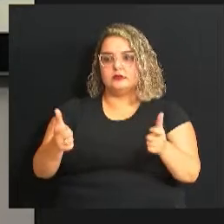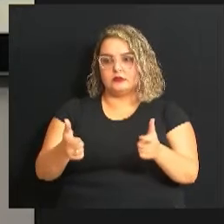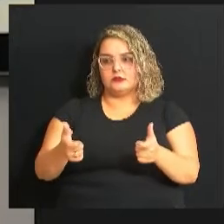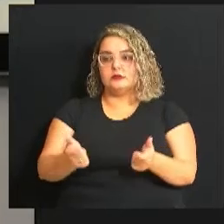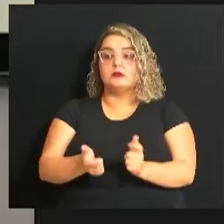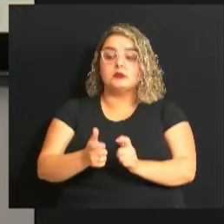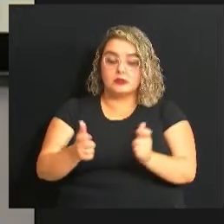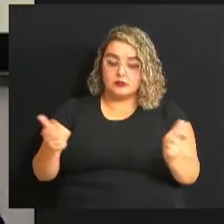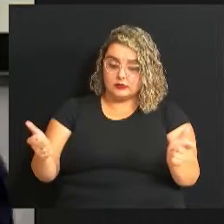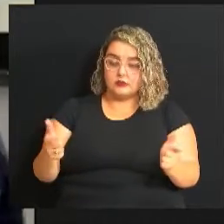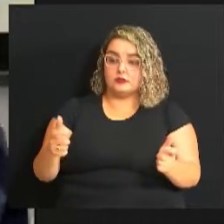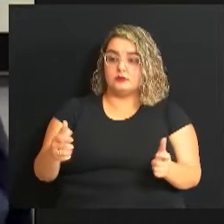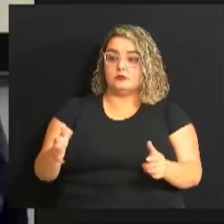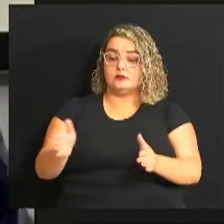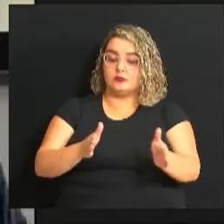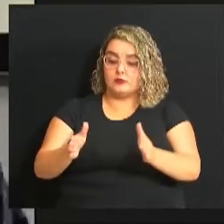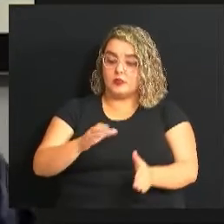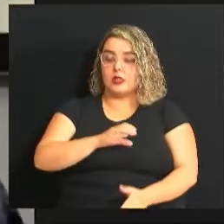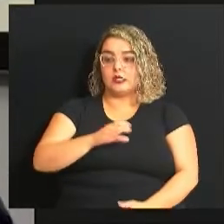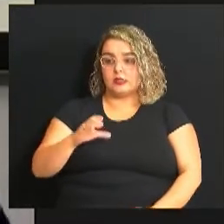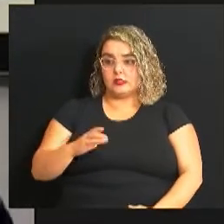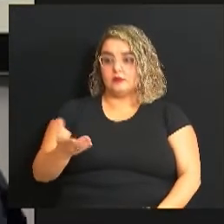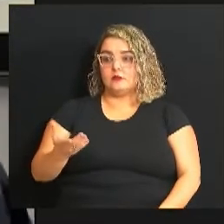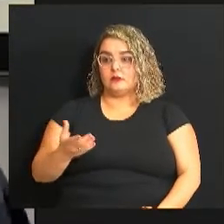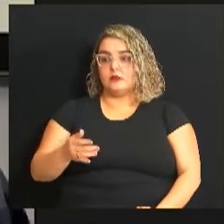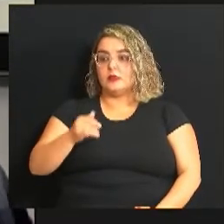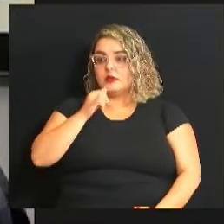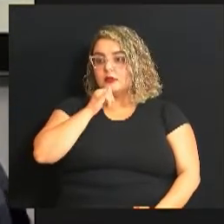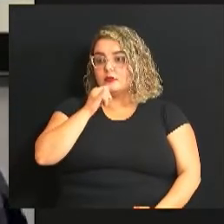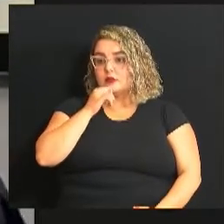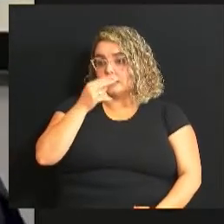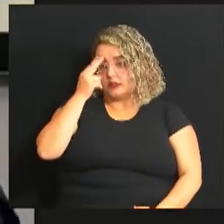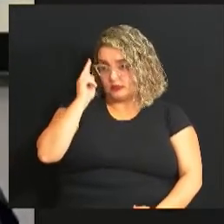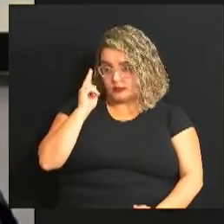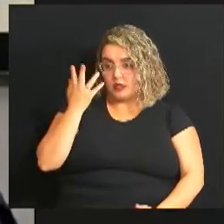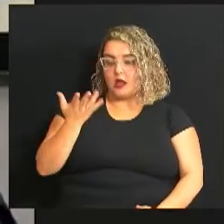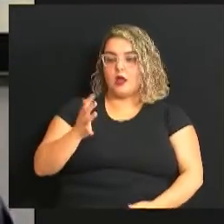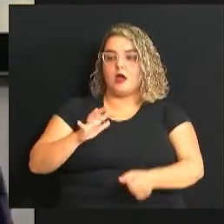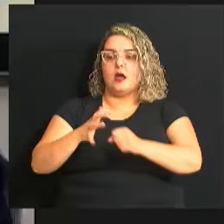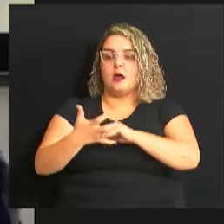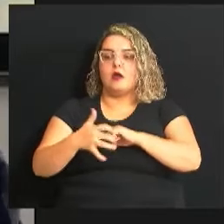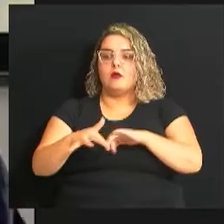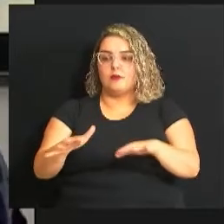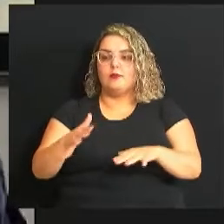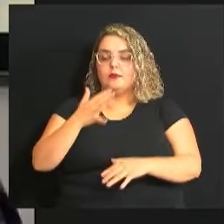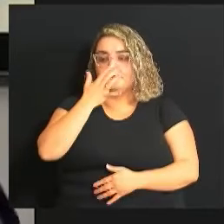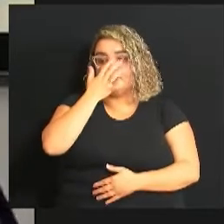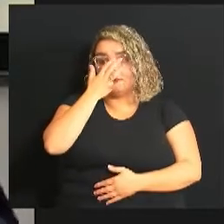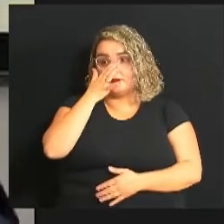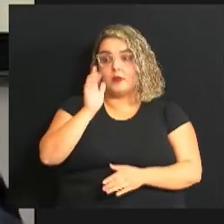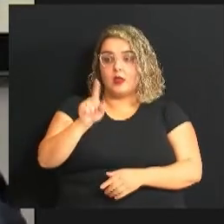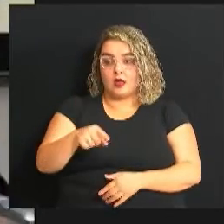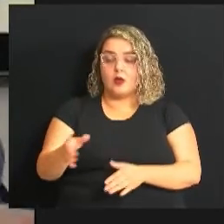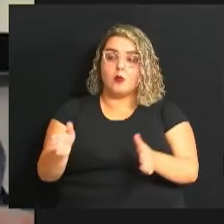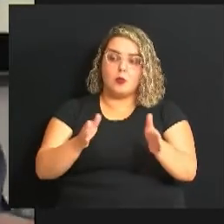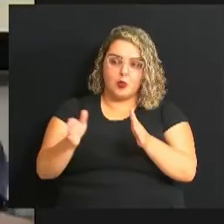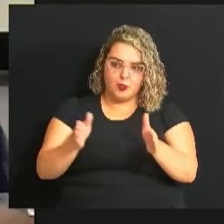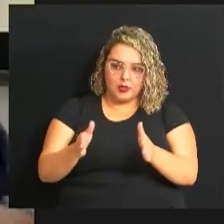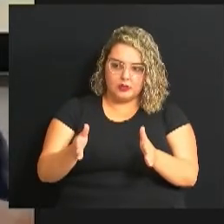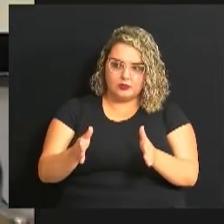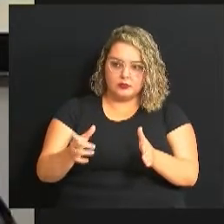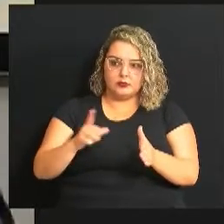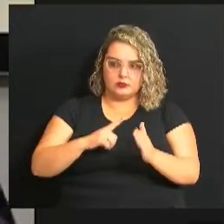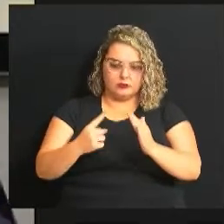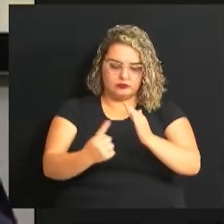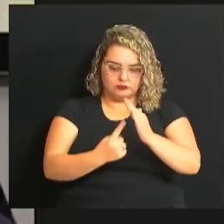quadros clínicos. Então, para te dar um exemplo, Gabriel, a pandemia ela foi um momento em que houve isolamento